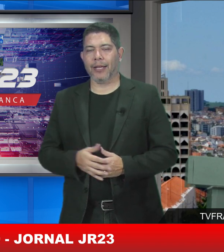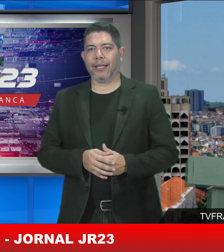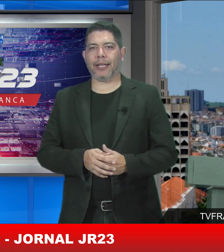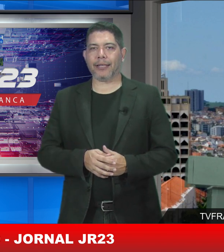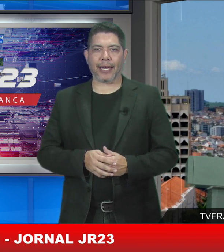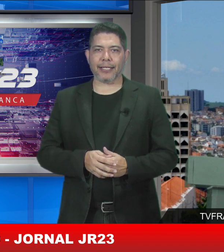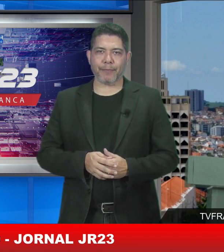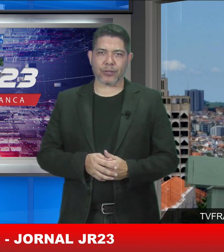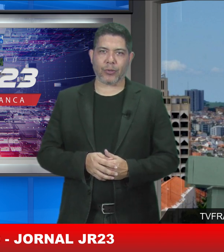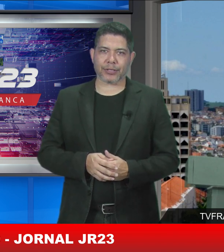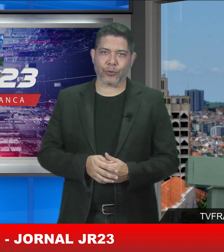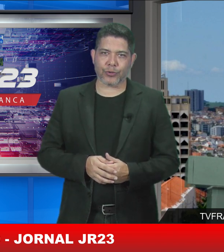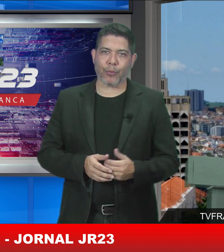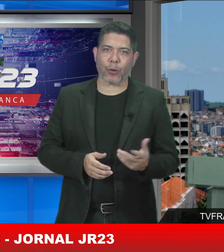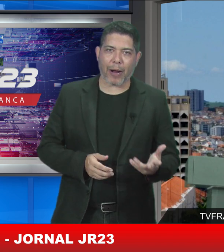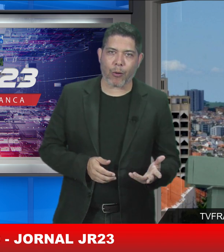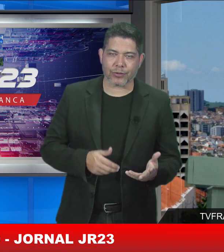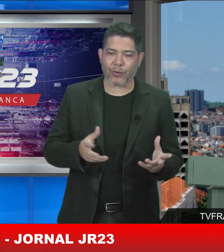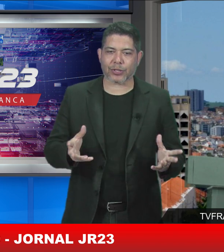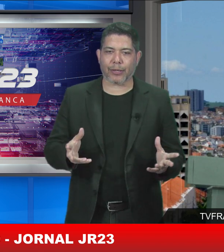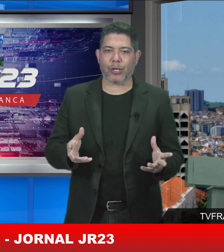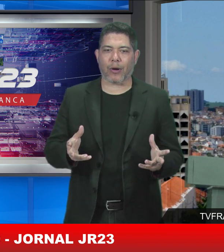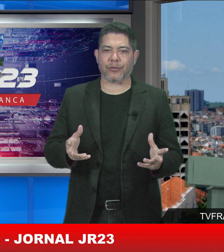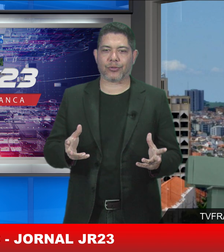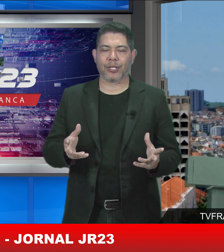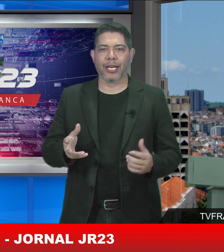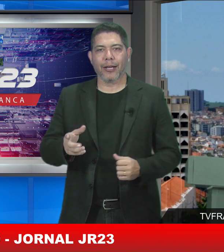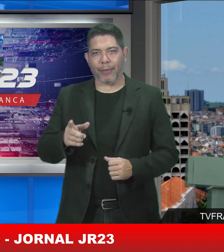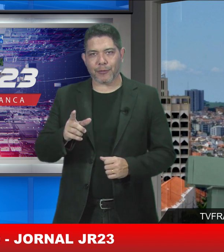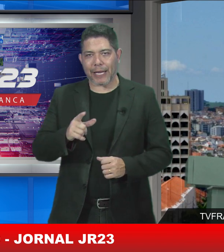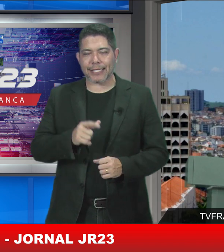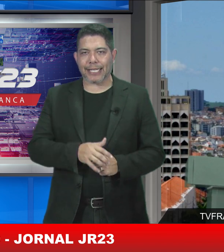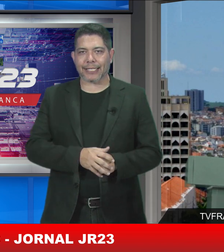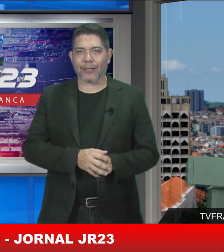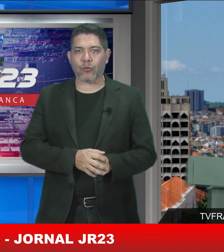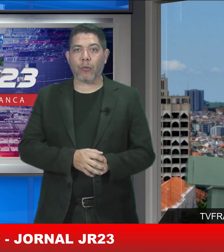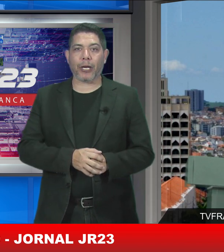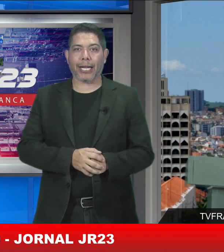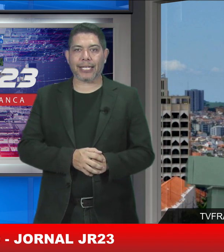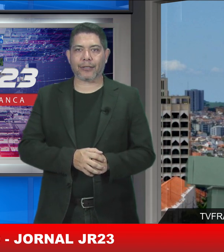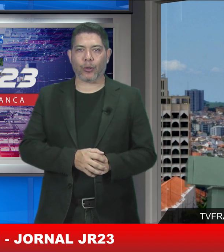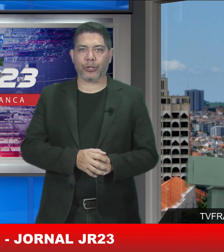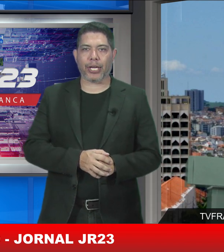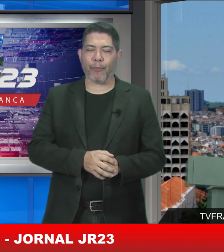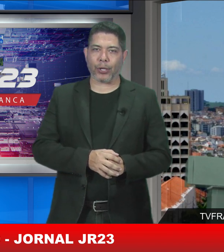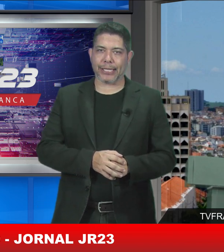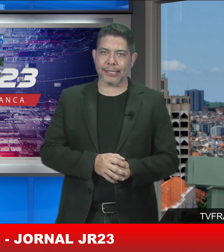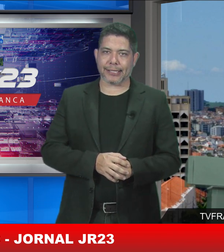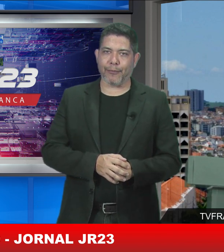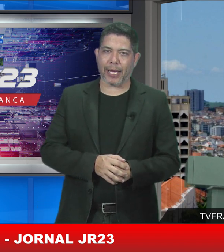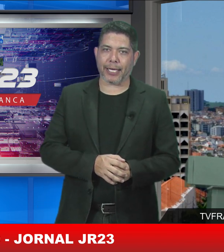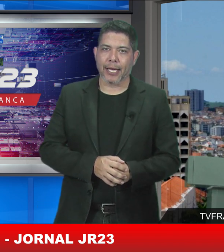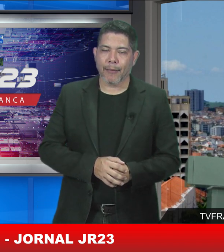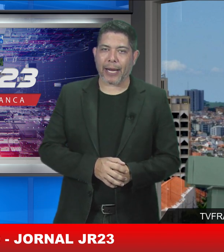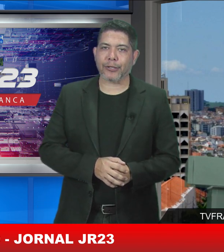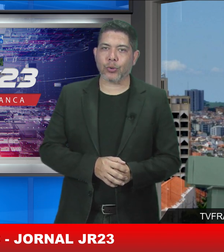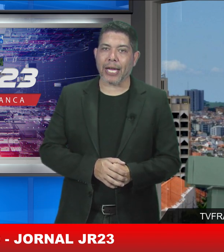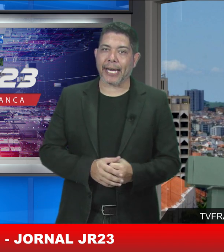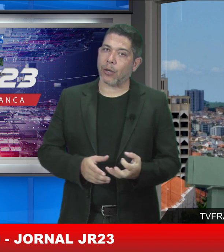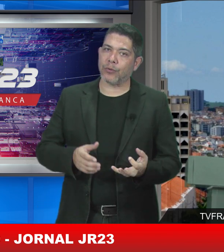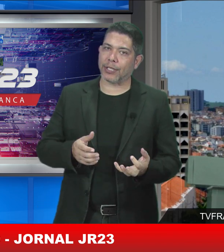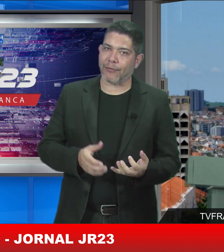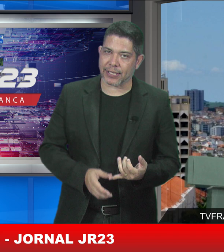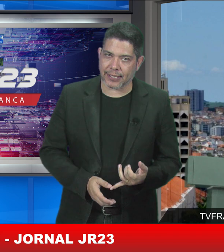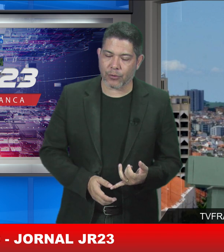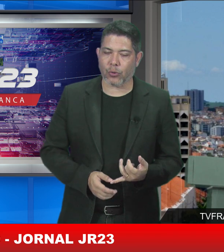bem, e tem pessoas que usam para o mal, que são os criminosos. Mas presta atenção como a tecnologia é importante também para